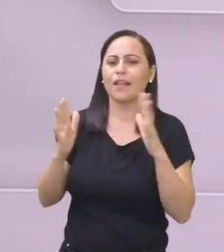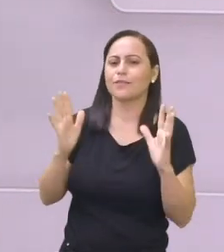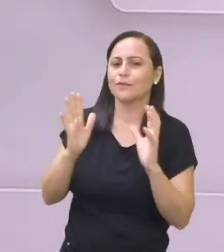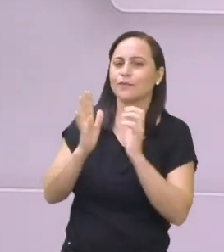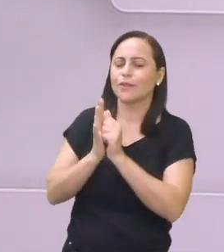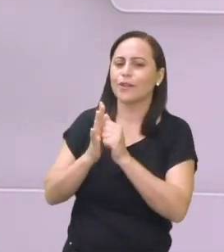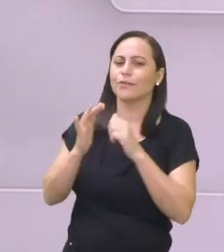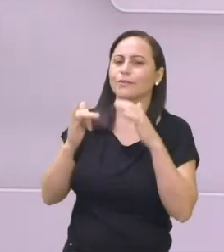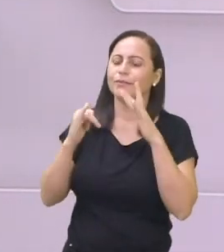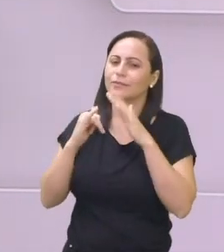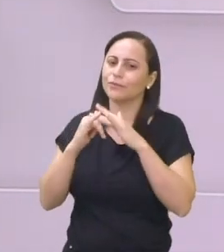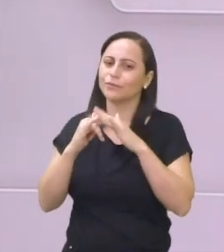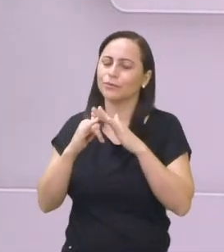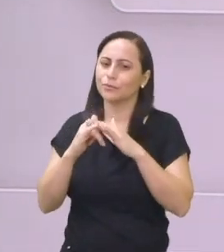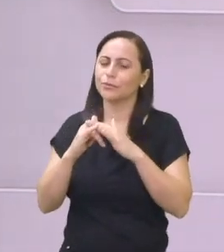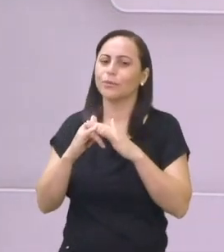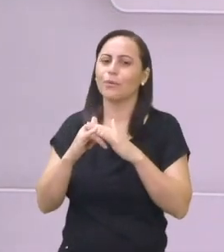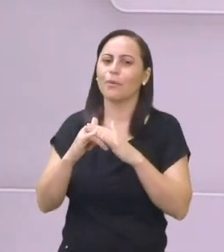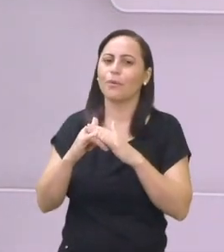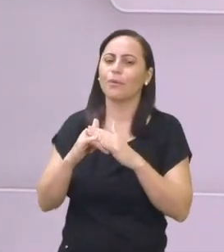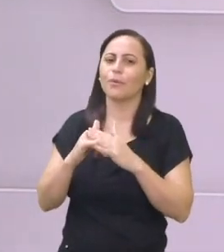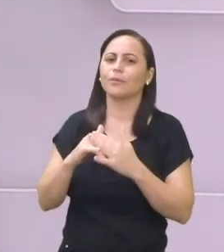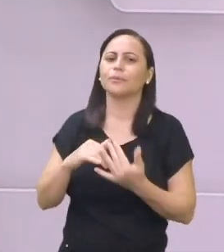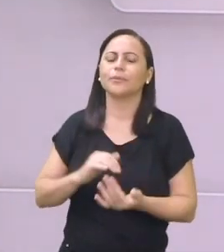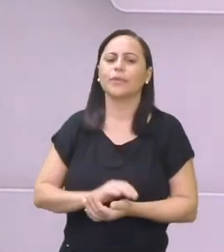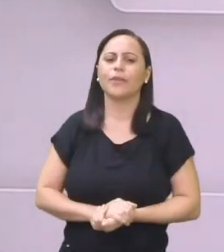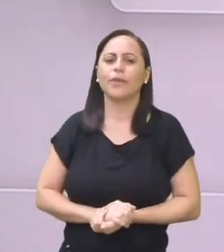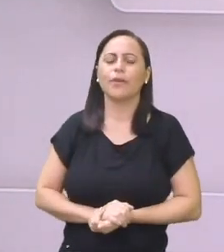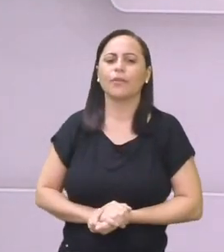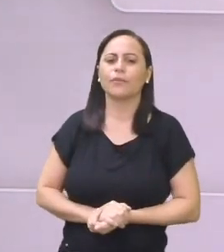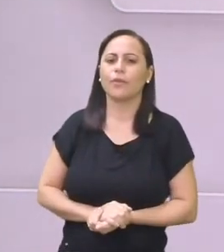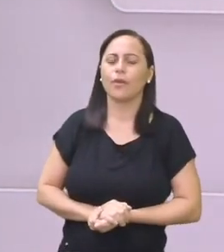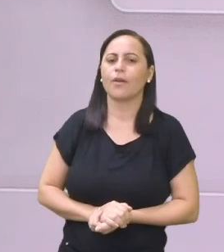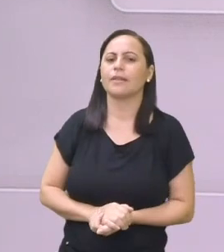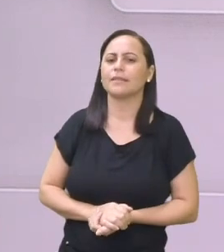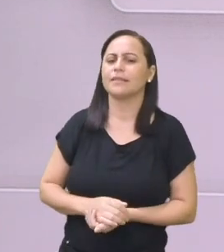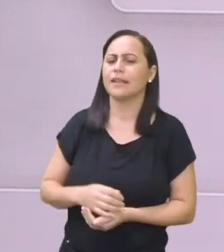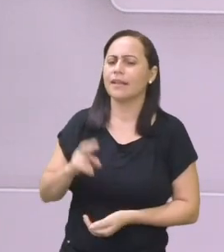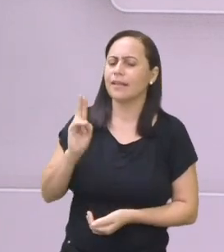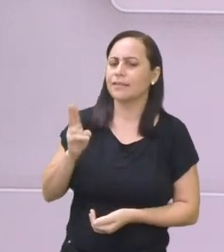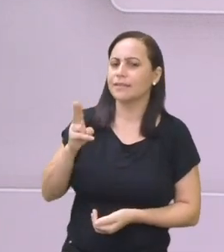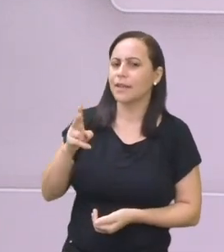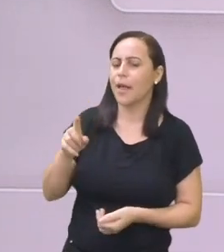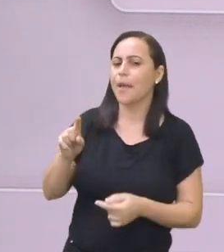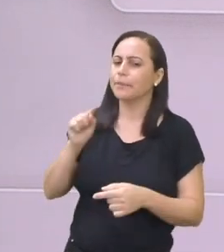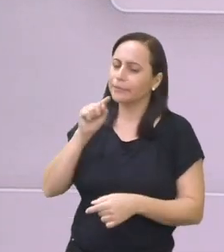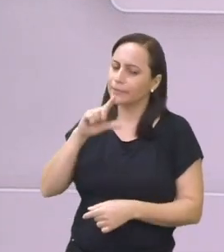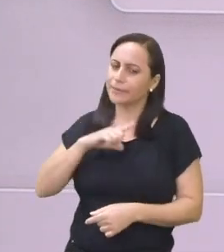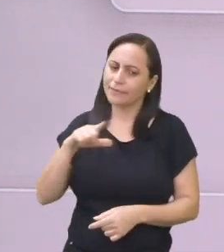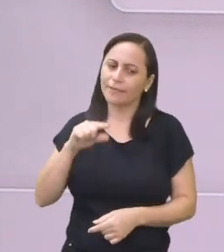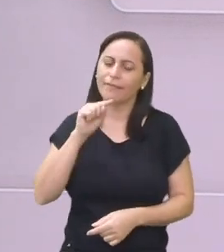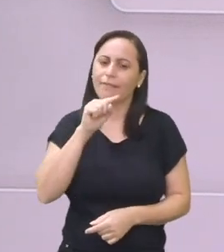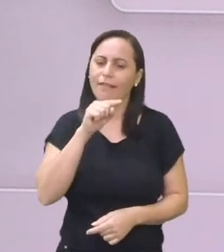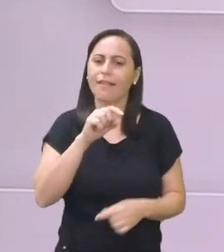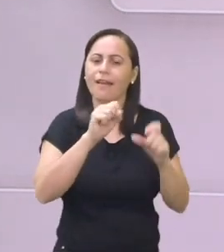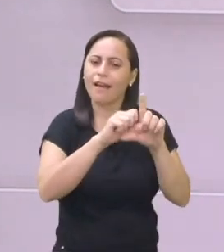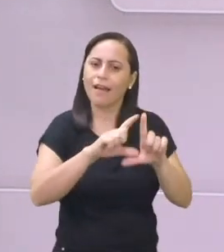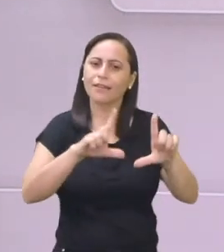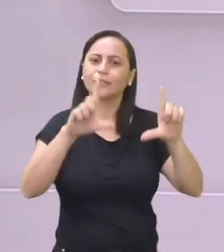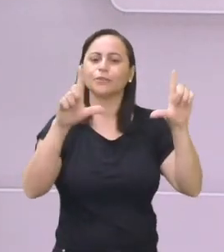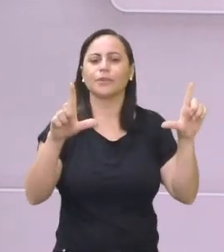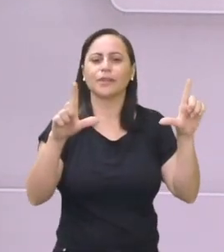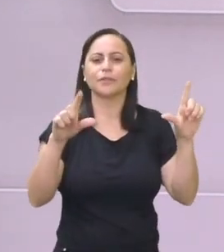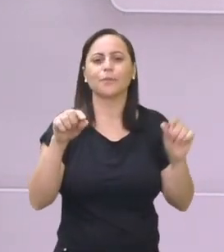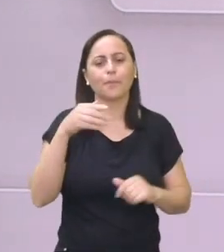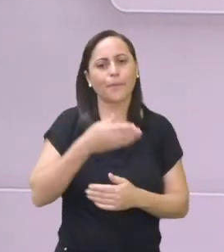a aula nossa que é transmitida aqui na TV Educação, que fica disponível para vocês lá no canal. E também